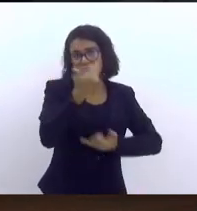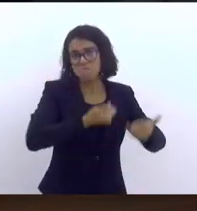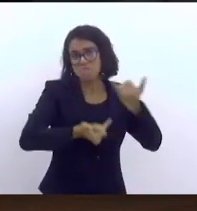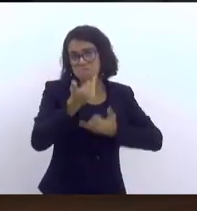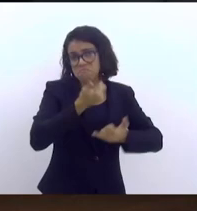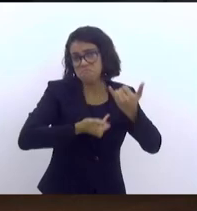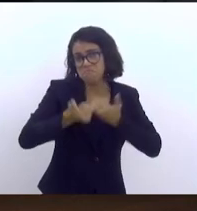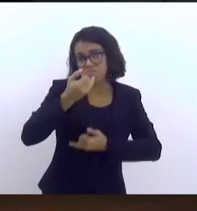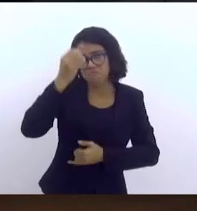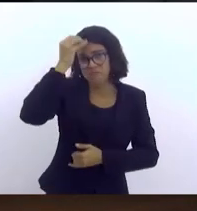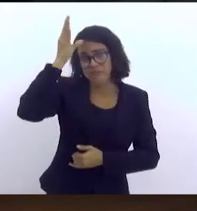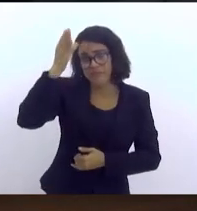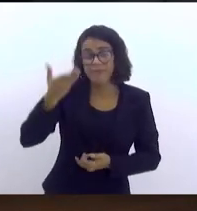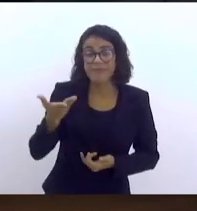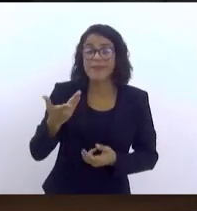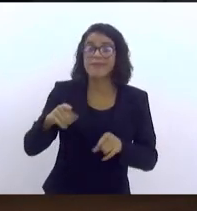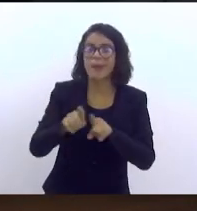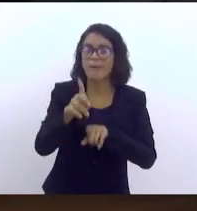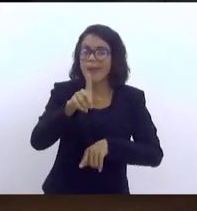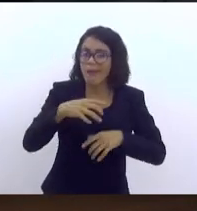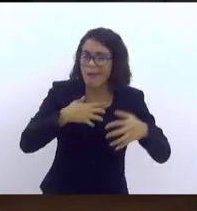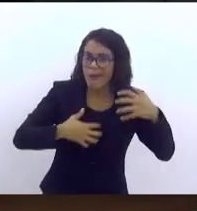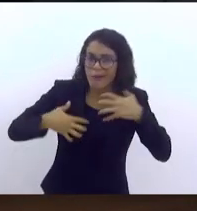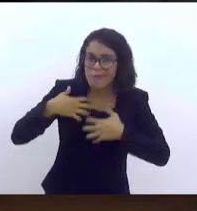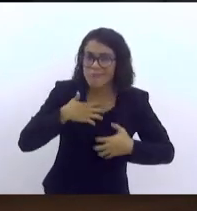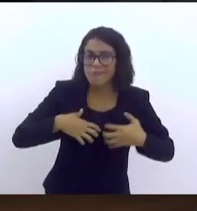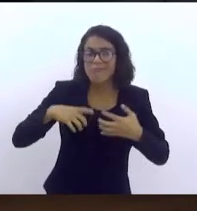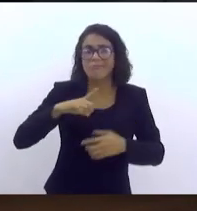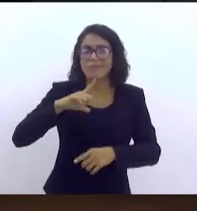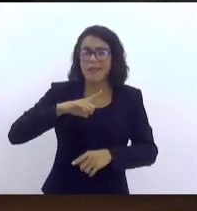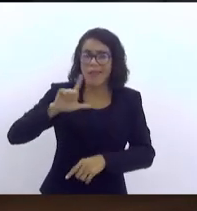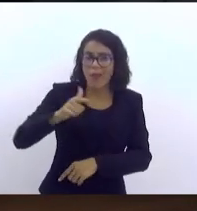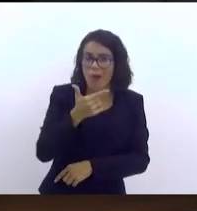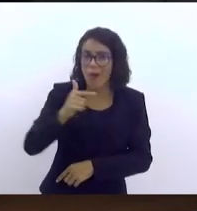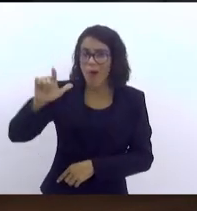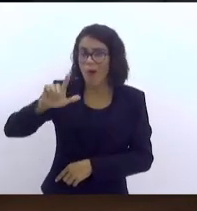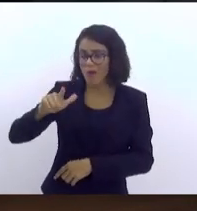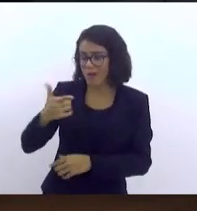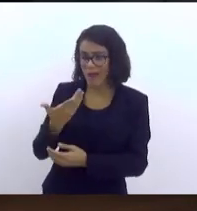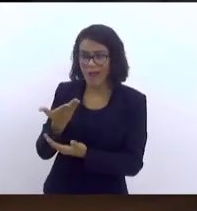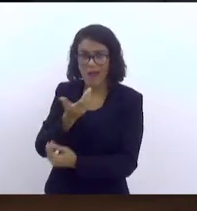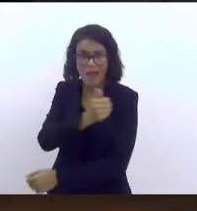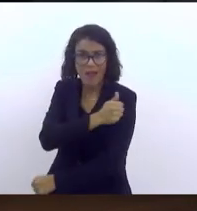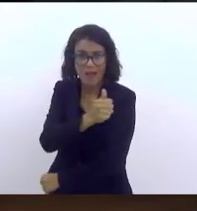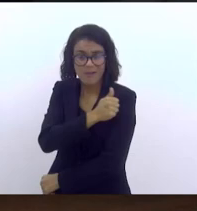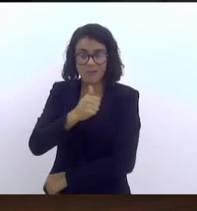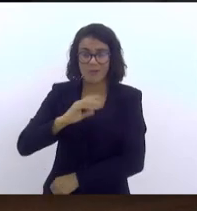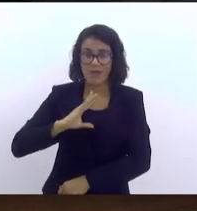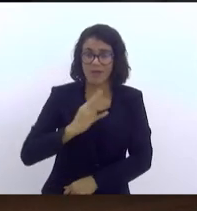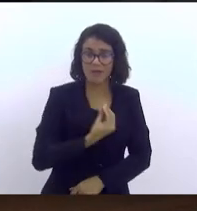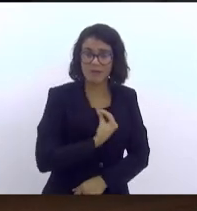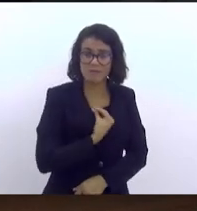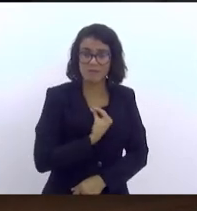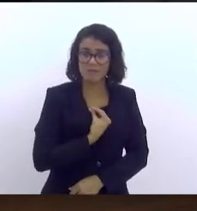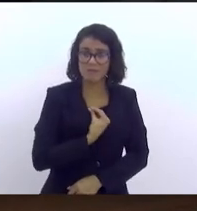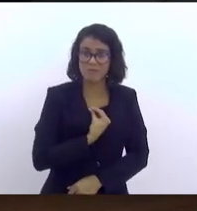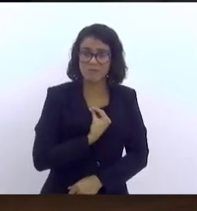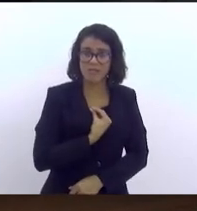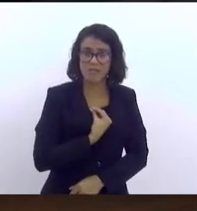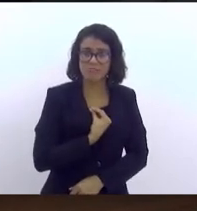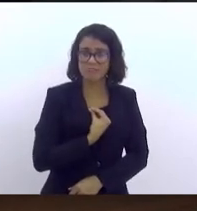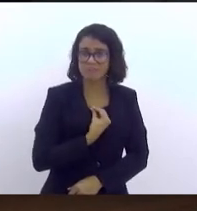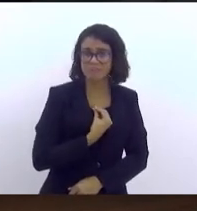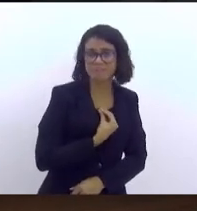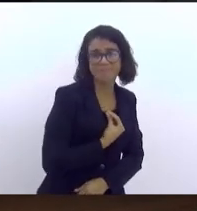e além de todo esse constrangimento ainda devia outra aluna atrás da nossa turma que eles tradicionou